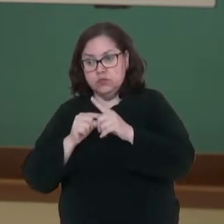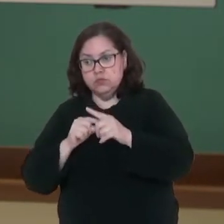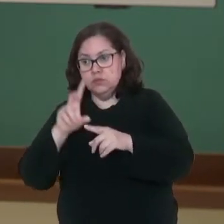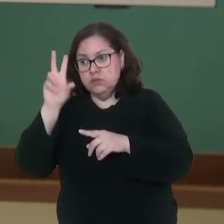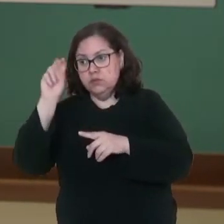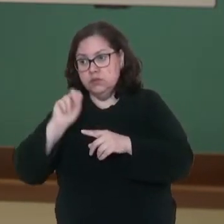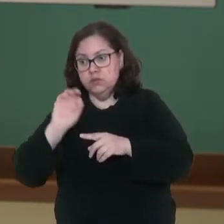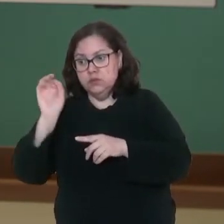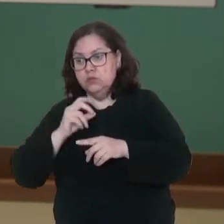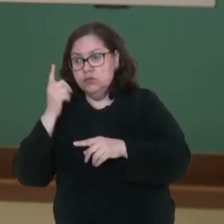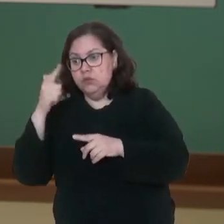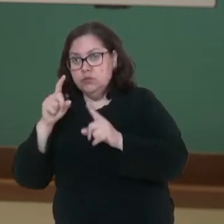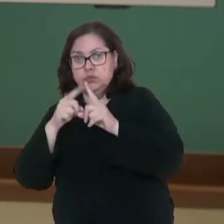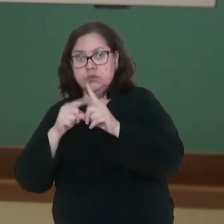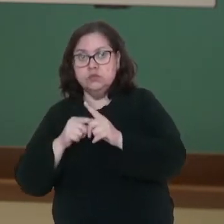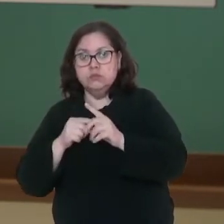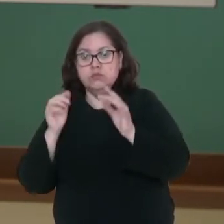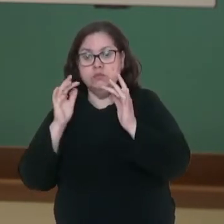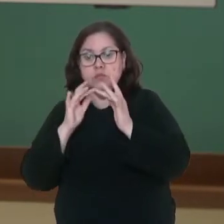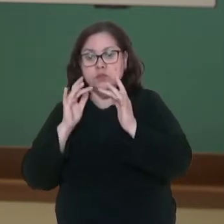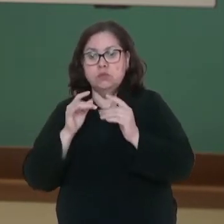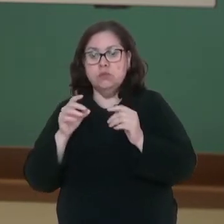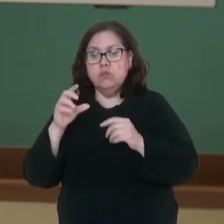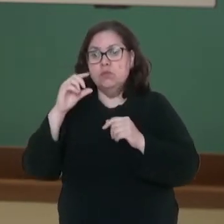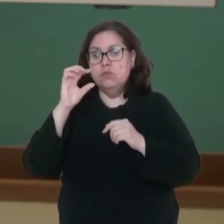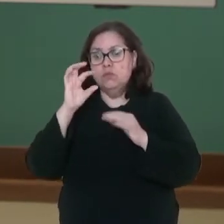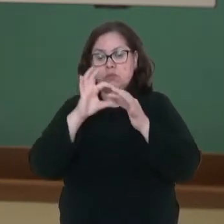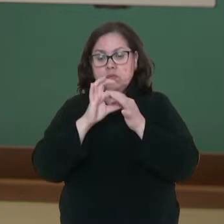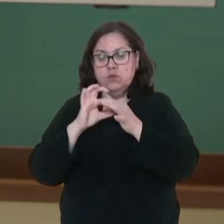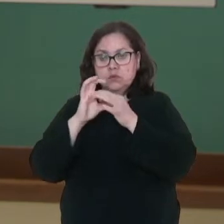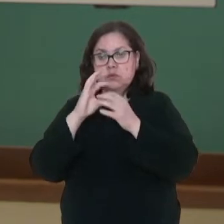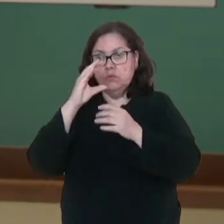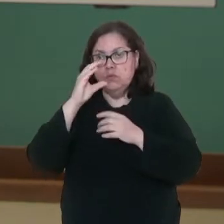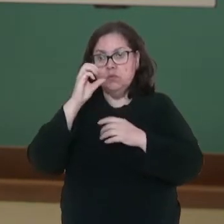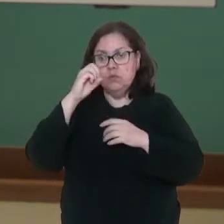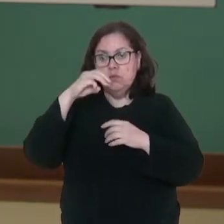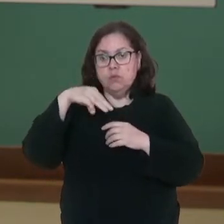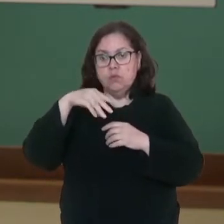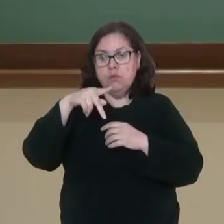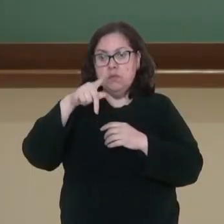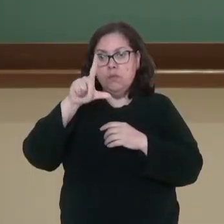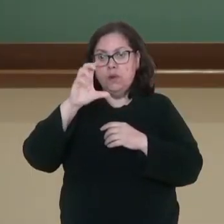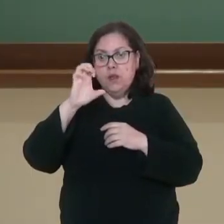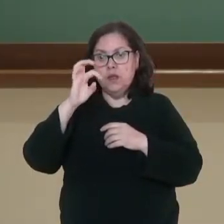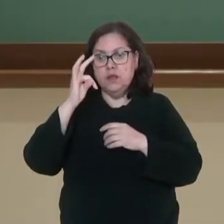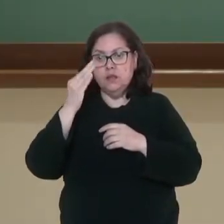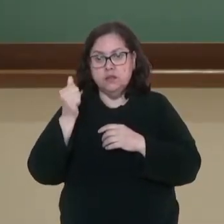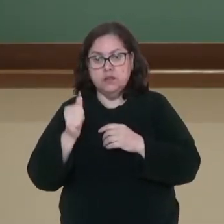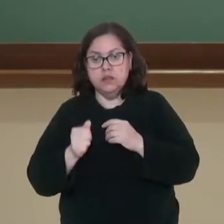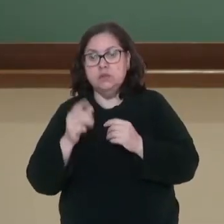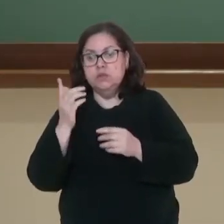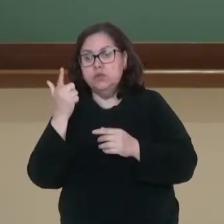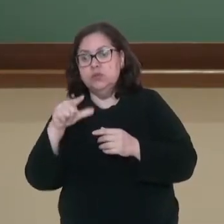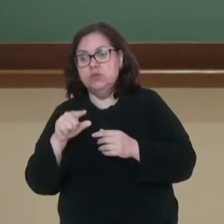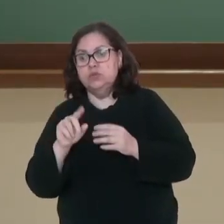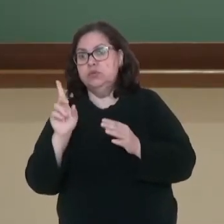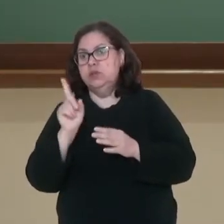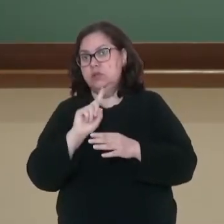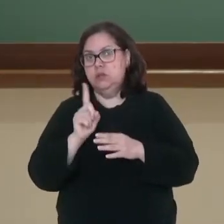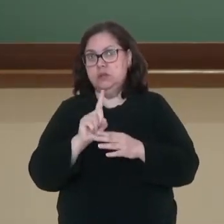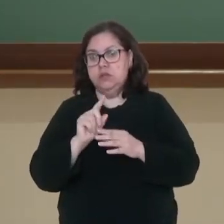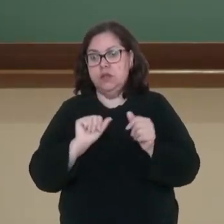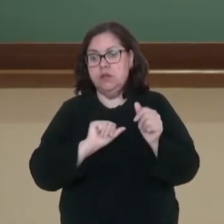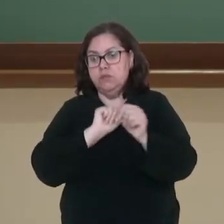de outro. Isso na chamada ligação completa. Depois nós vamos ter o chamado fator de ligação incompleta, que daí vai mudar